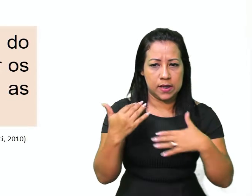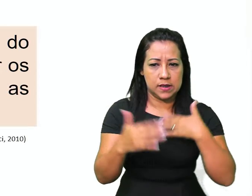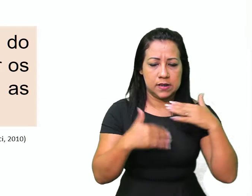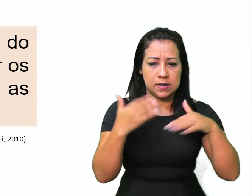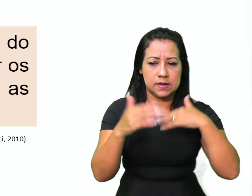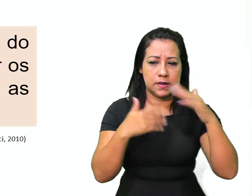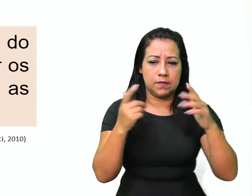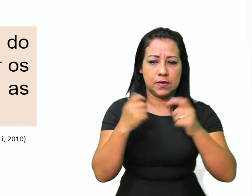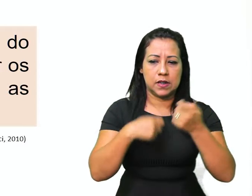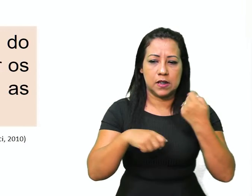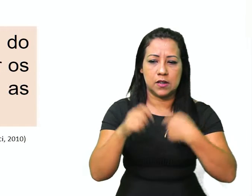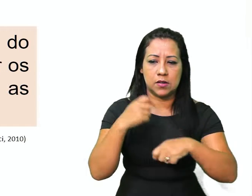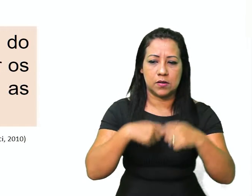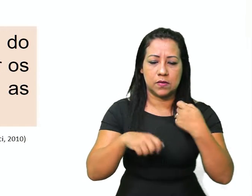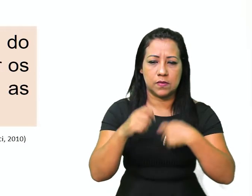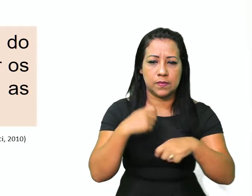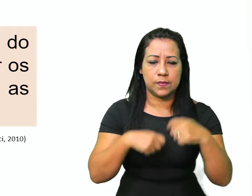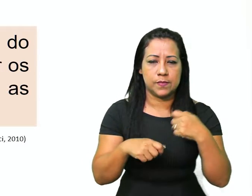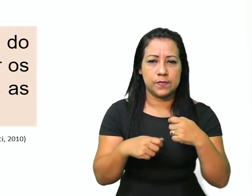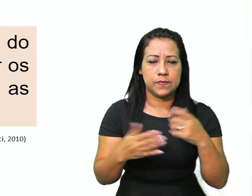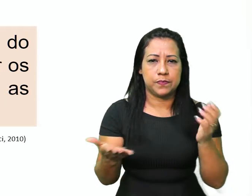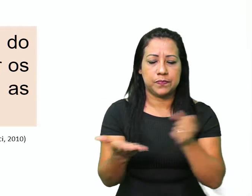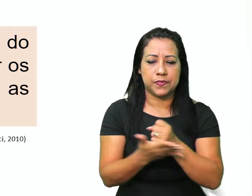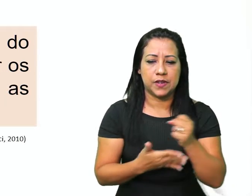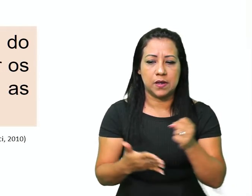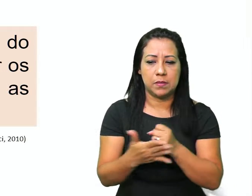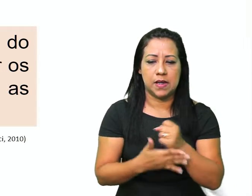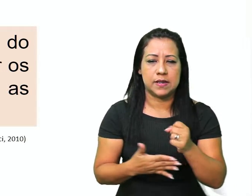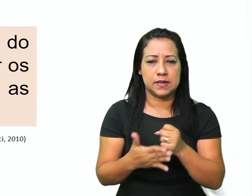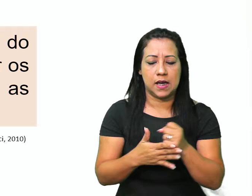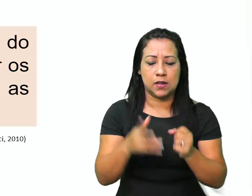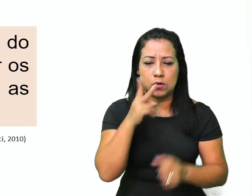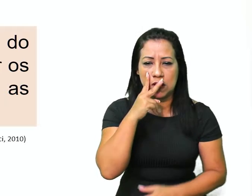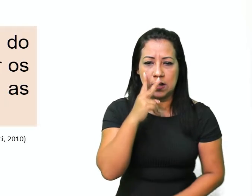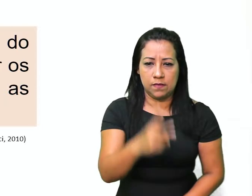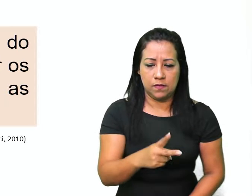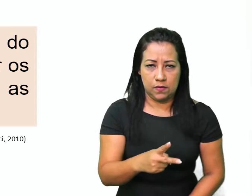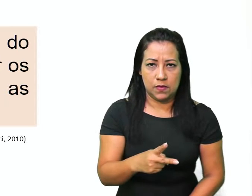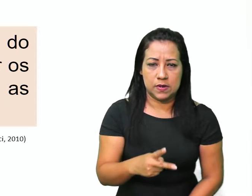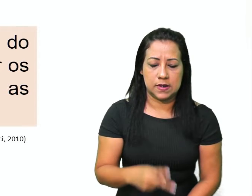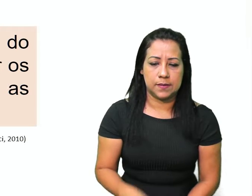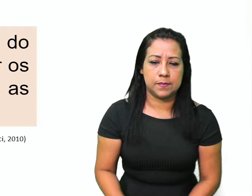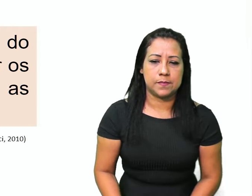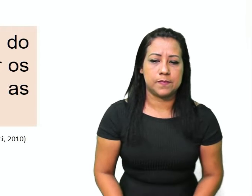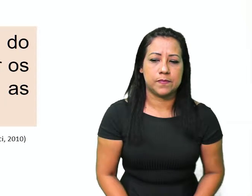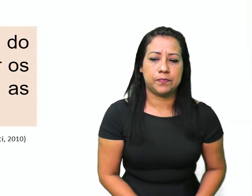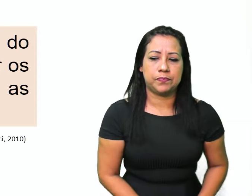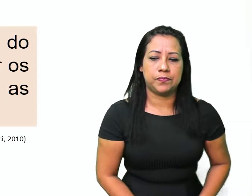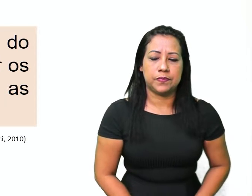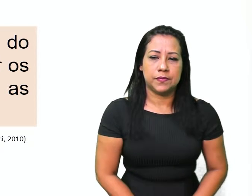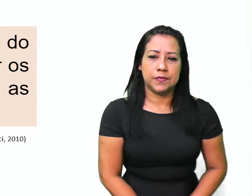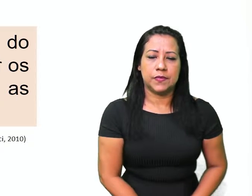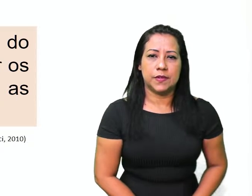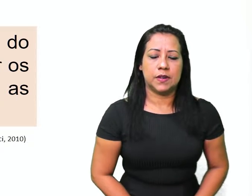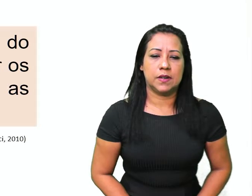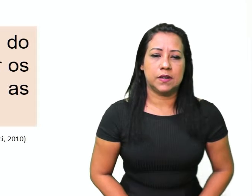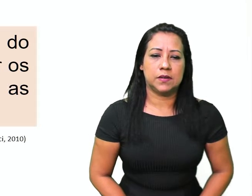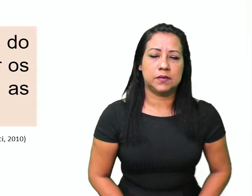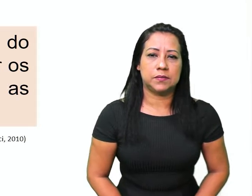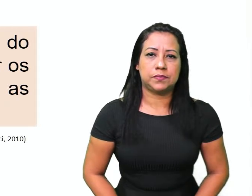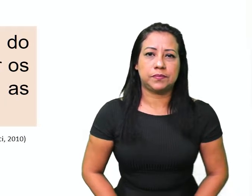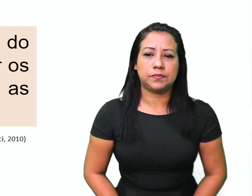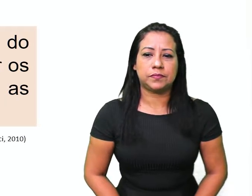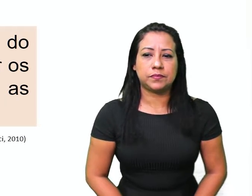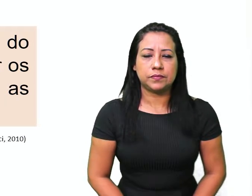mercado, por si só, não modificaria as condições em que vivia a maior parte da população da cidade do século